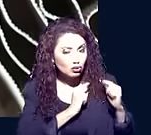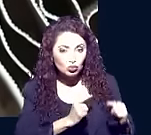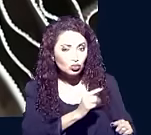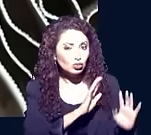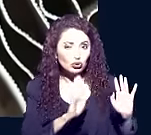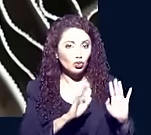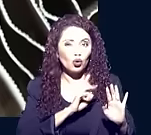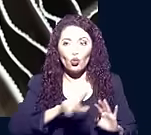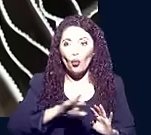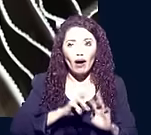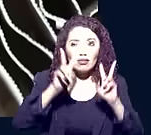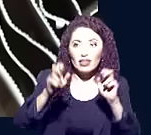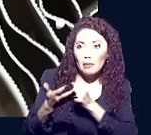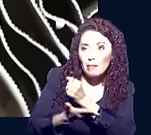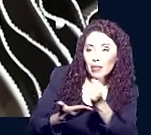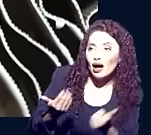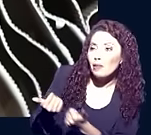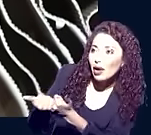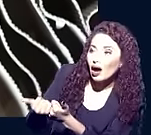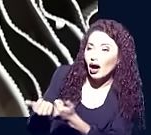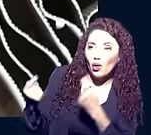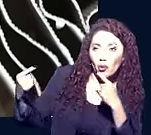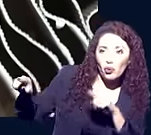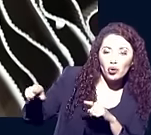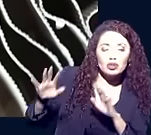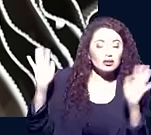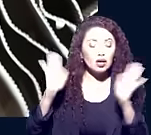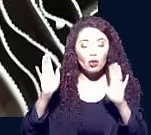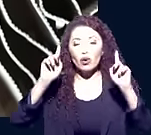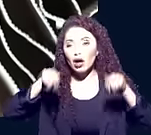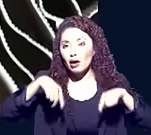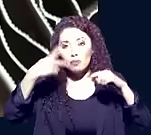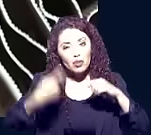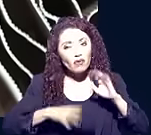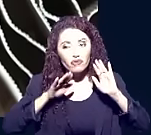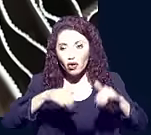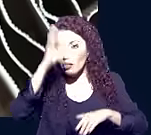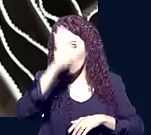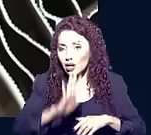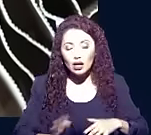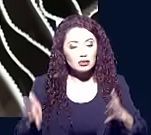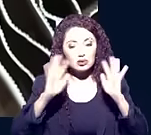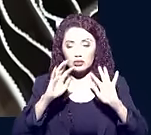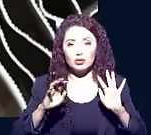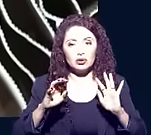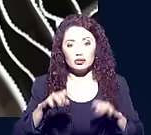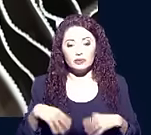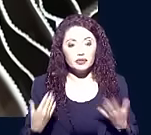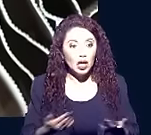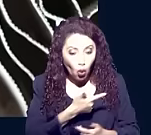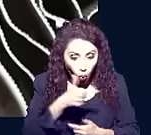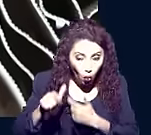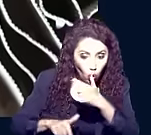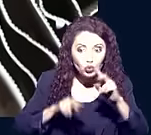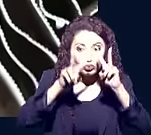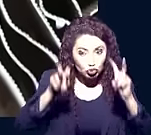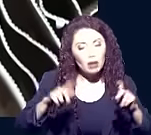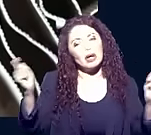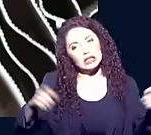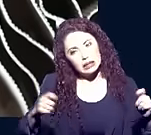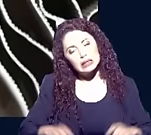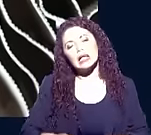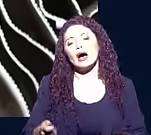é país e Nessas questões de avanço nós não vamos retroagir fora isso todas as outras discussões são possíveis de